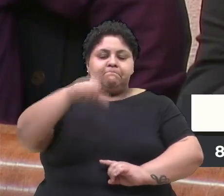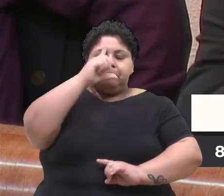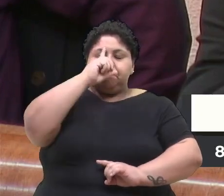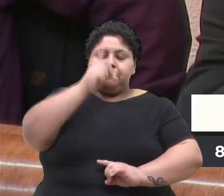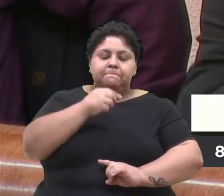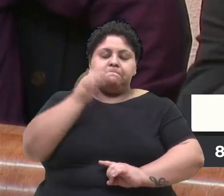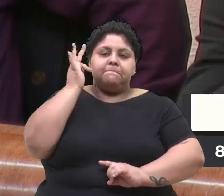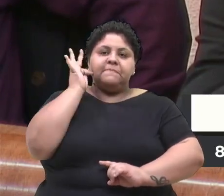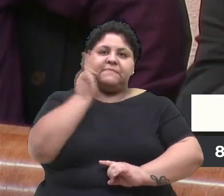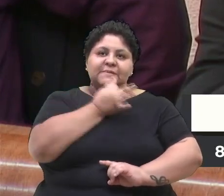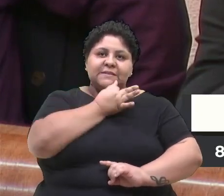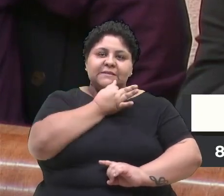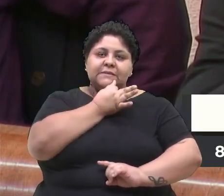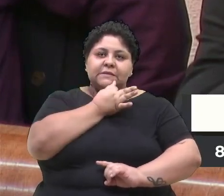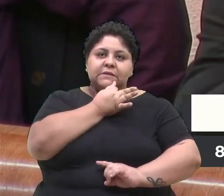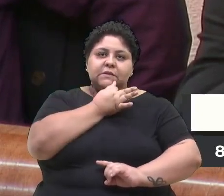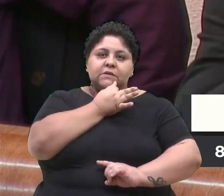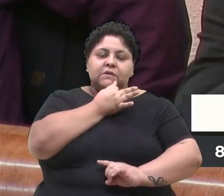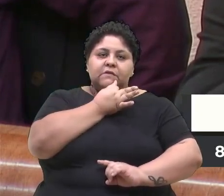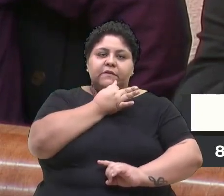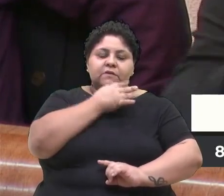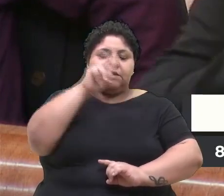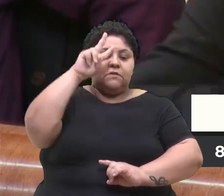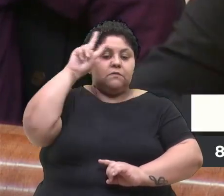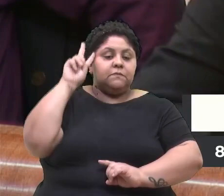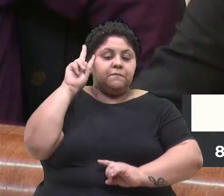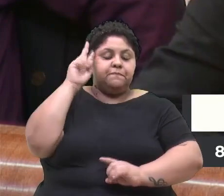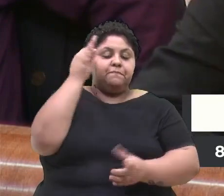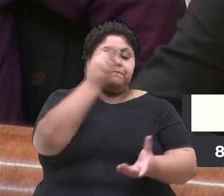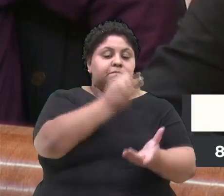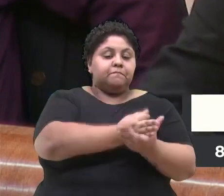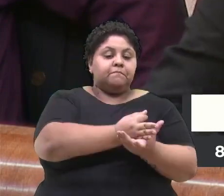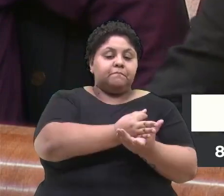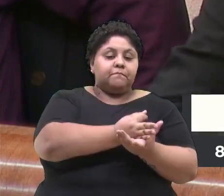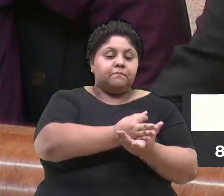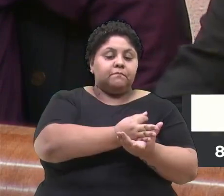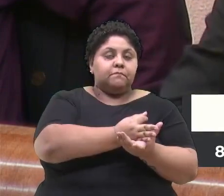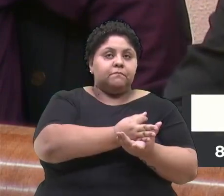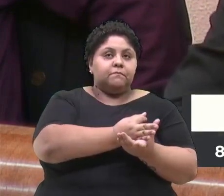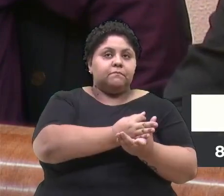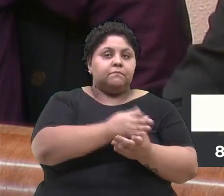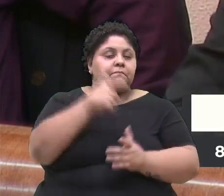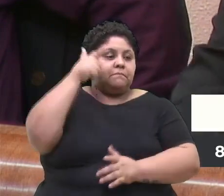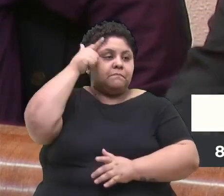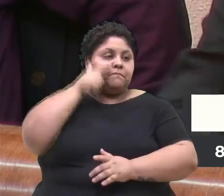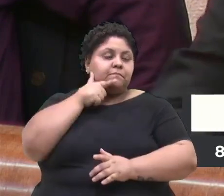e Velocino Ex. E em ausência, Lucas Caranhato.